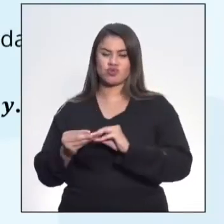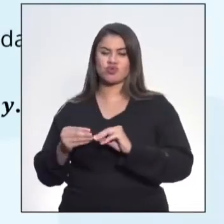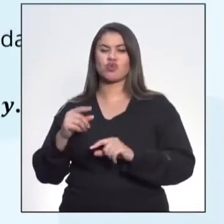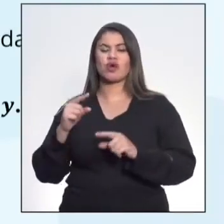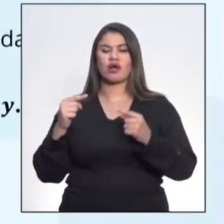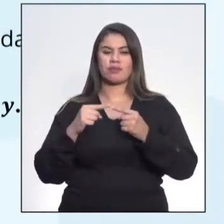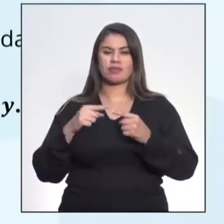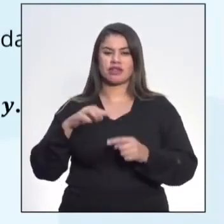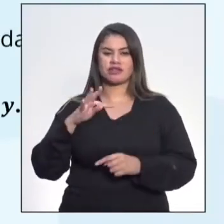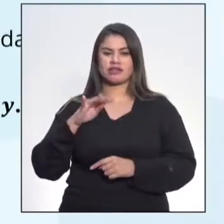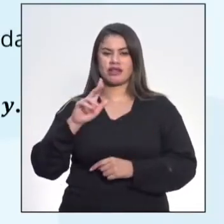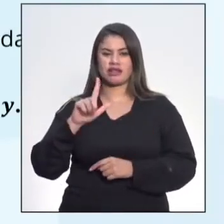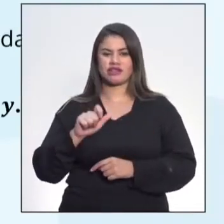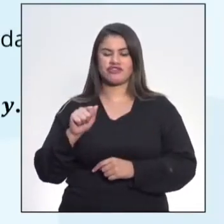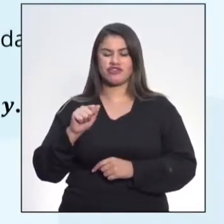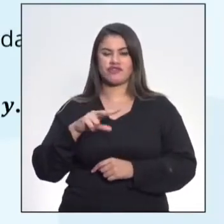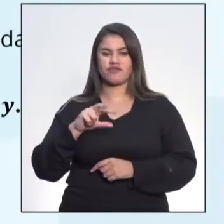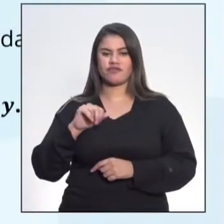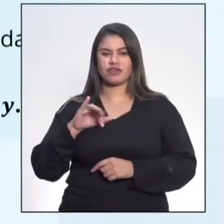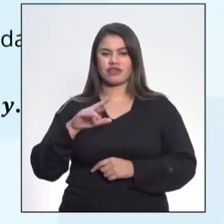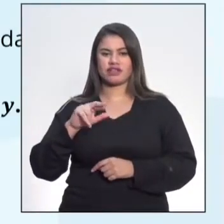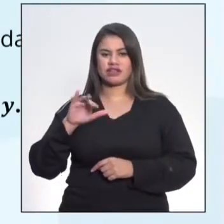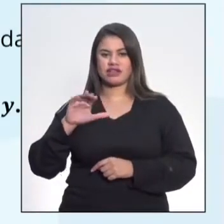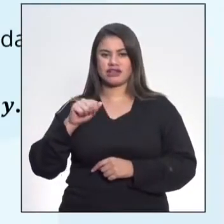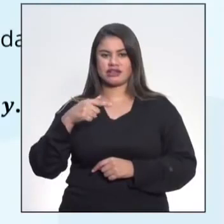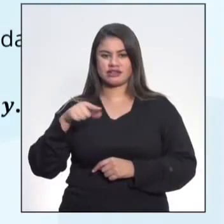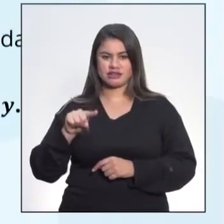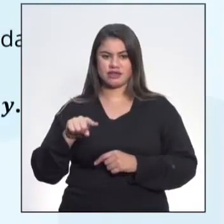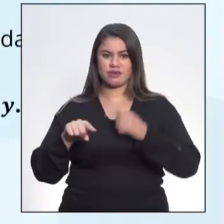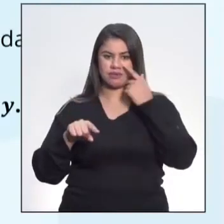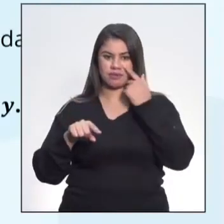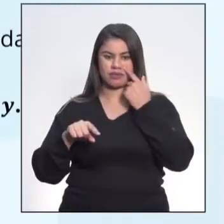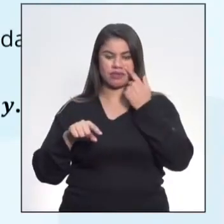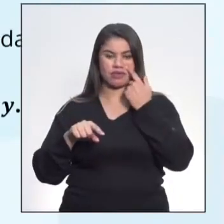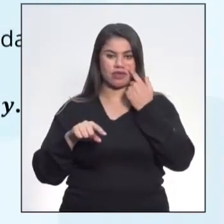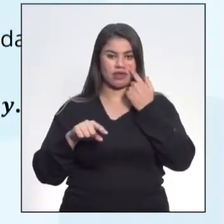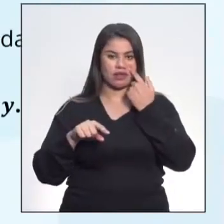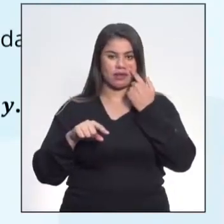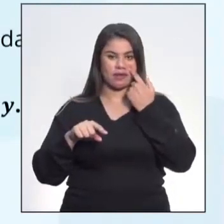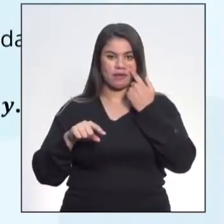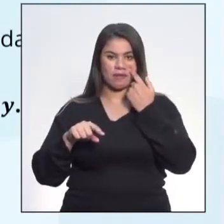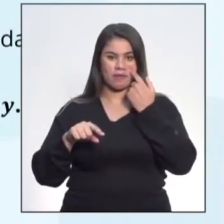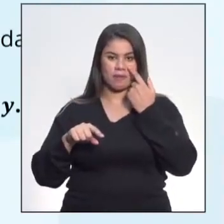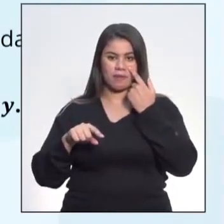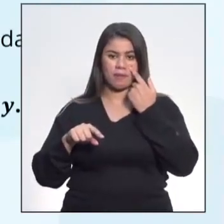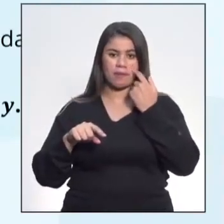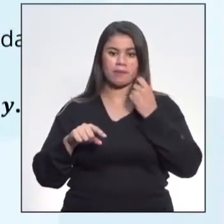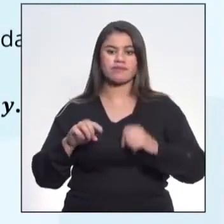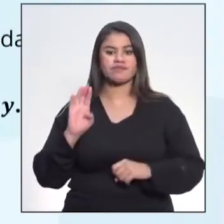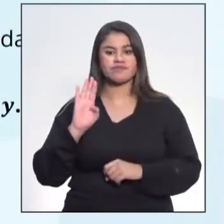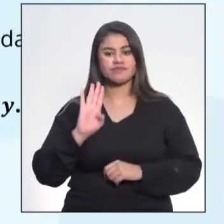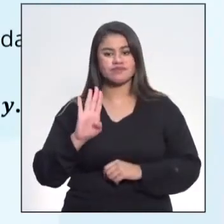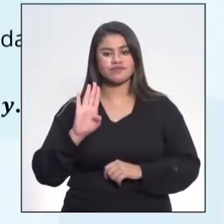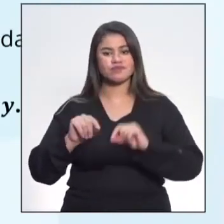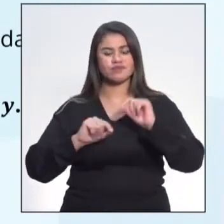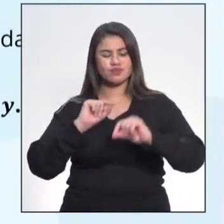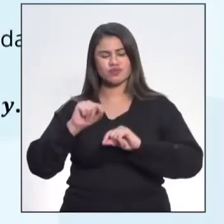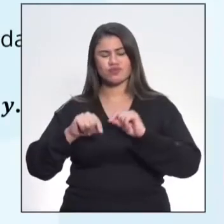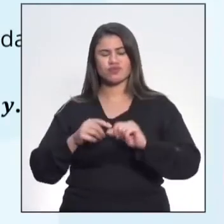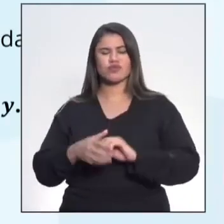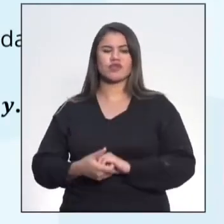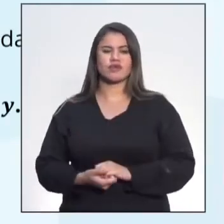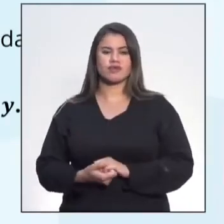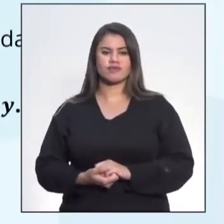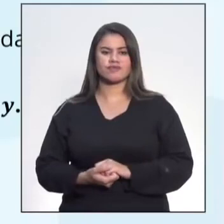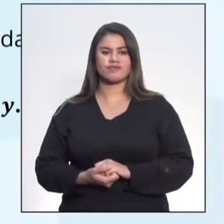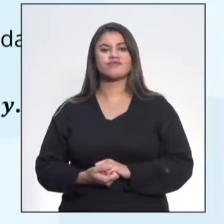de variação e inclinação da reta. Nessa aula, a gente vai trabalhar mais a construção, como eu falei, tá bom? E o B, para que serve o B, professora? O B,